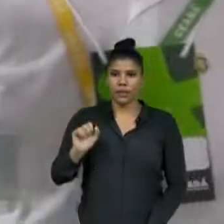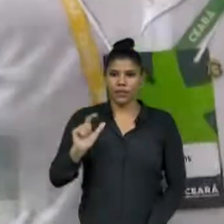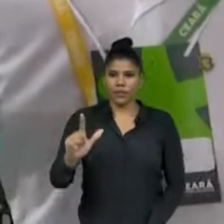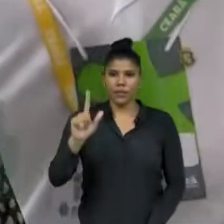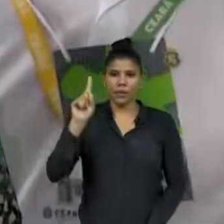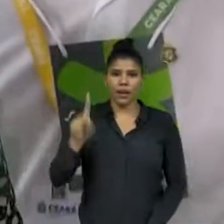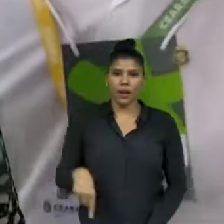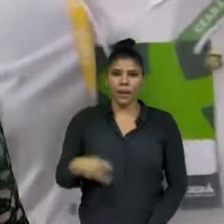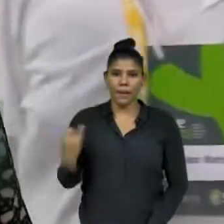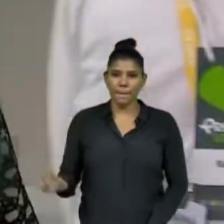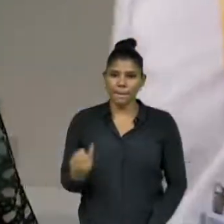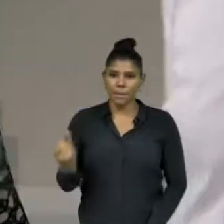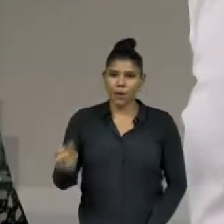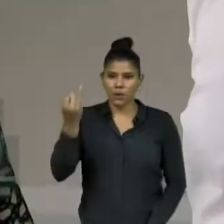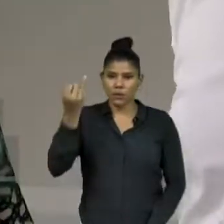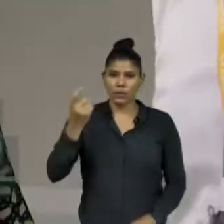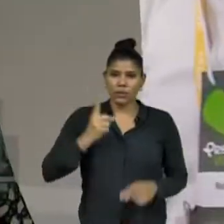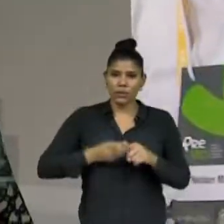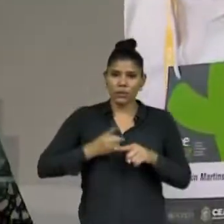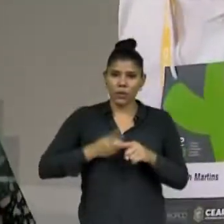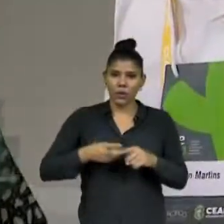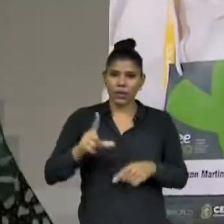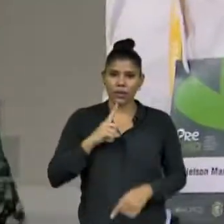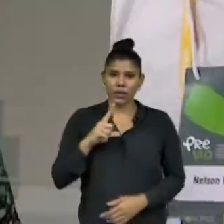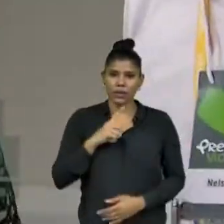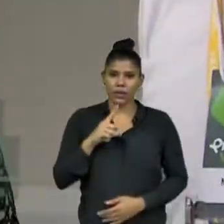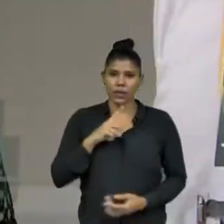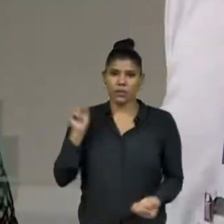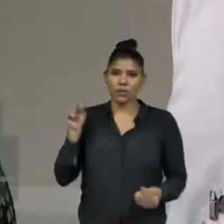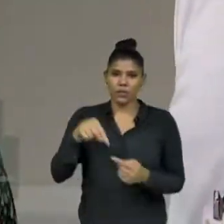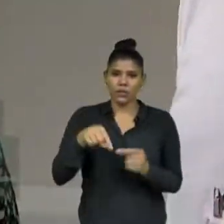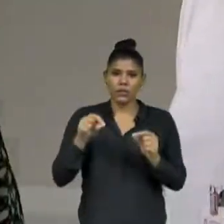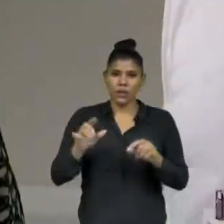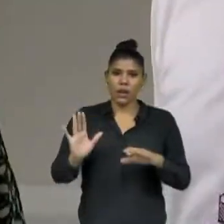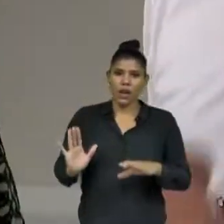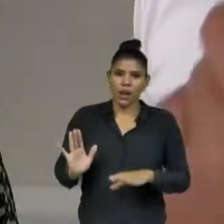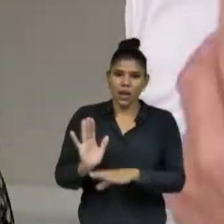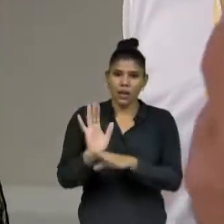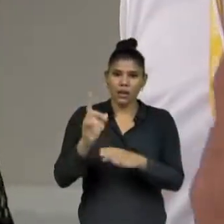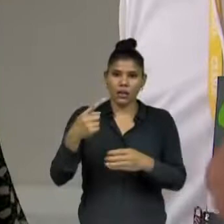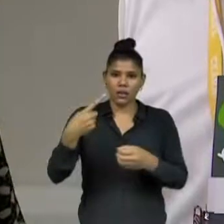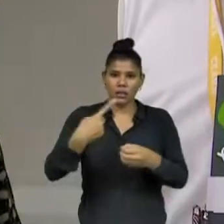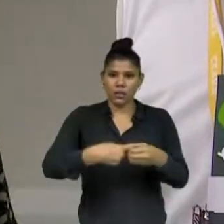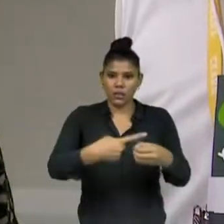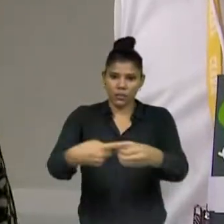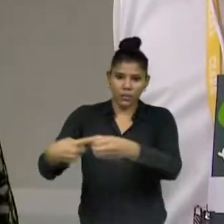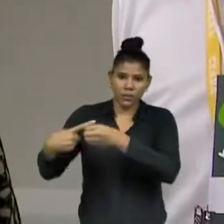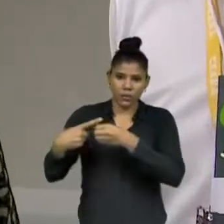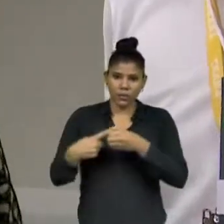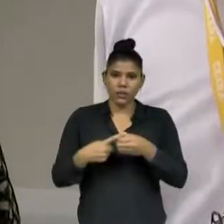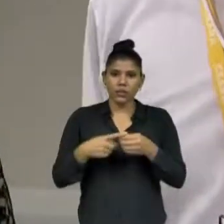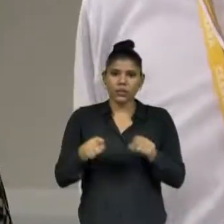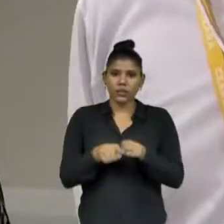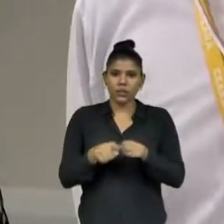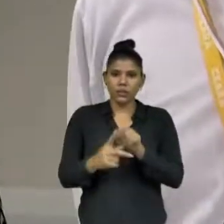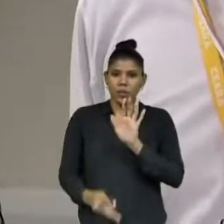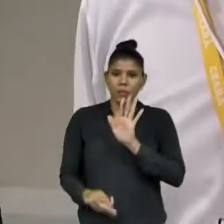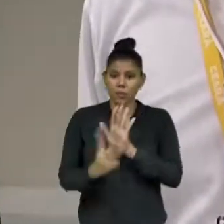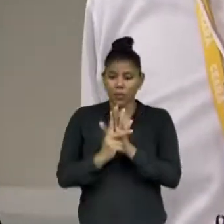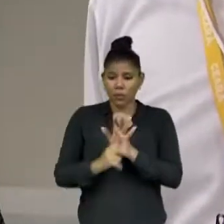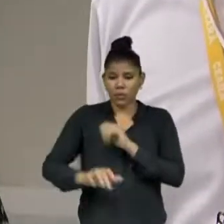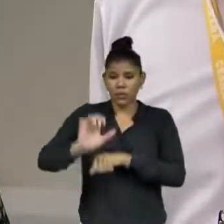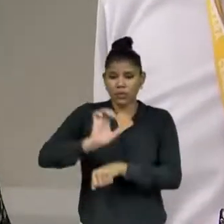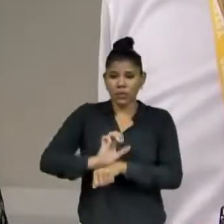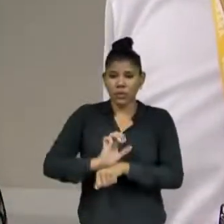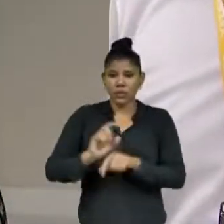exatamente vem para ajudar municípios, né, e o próprio estado a enfrentar toda